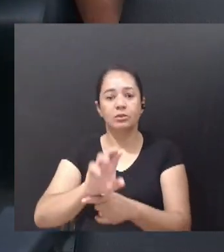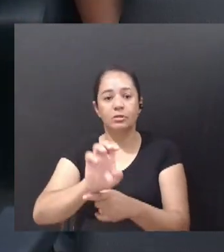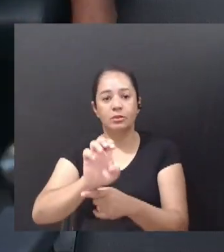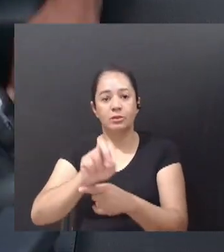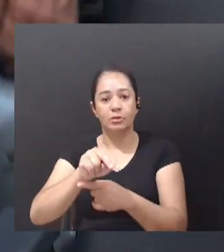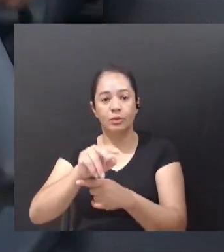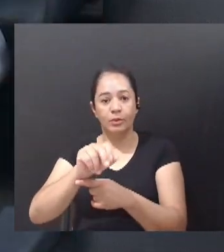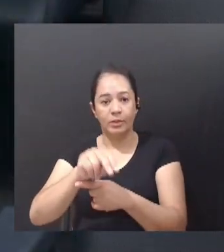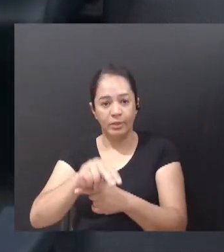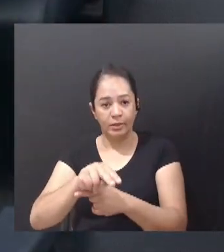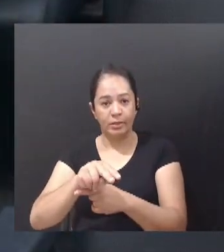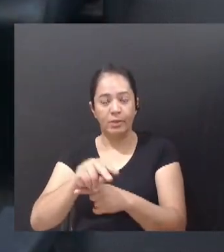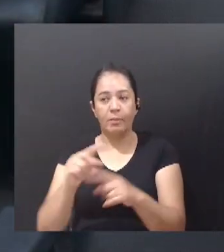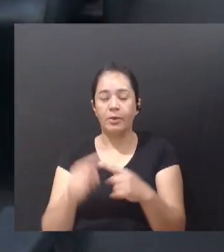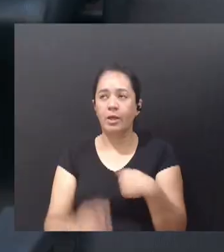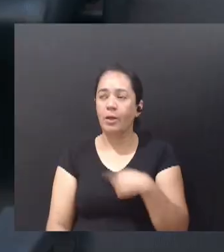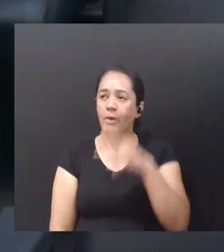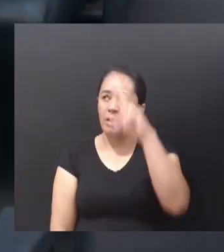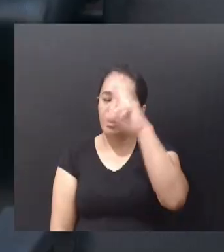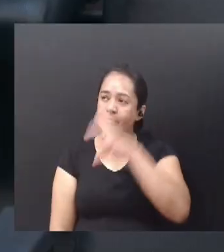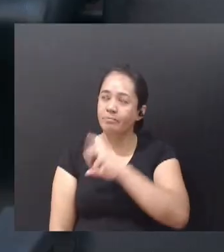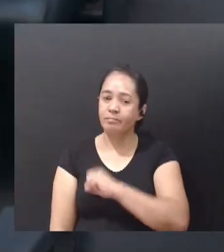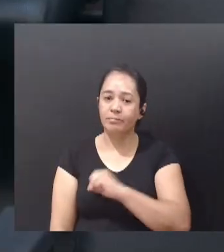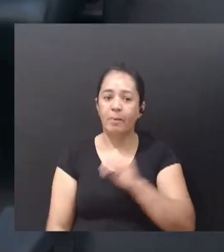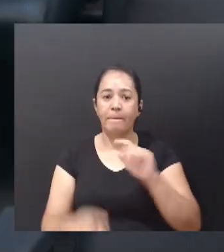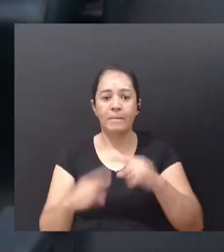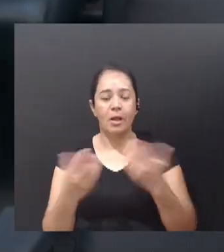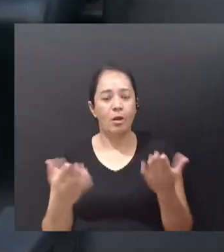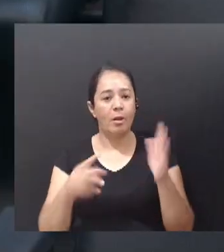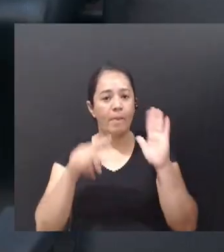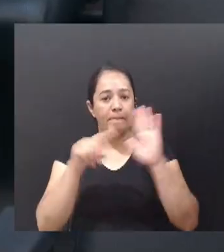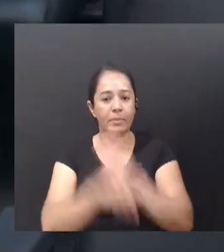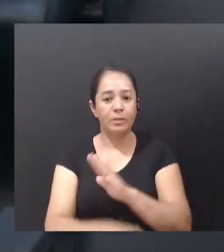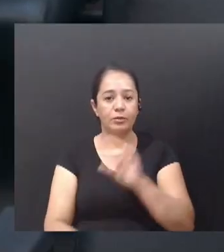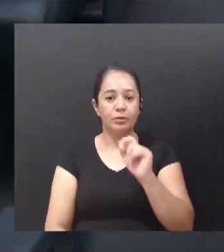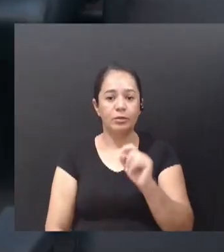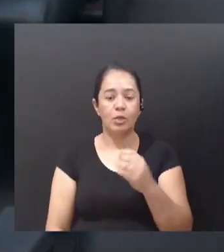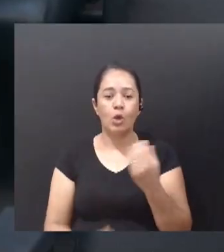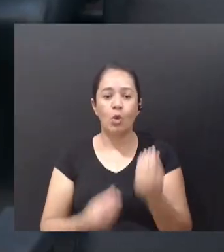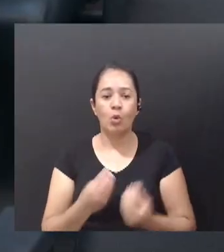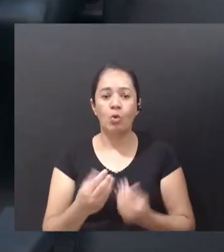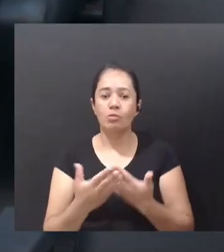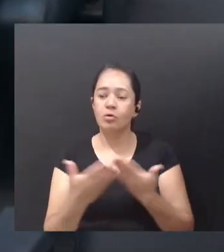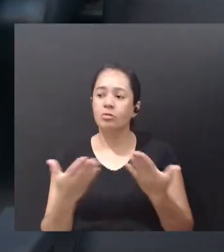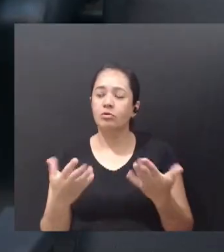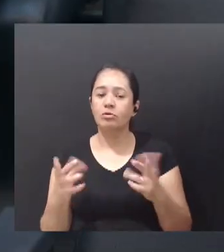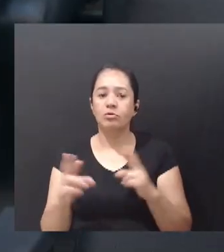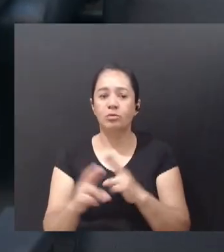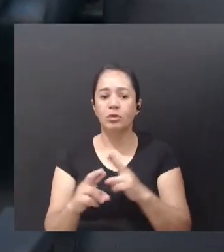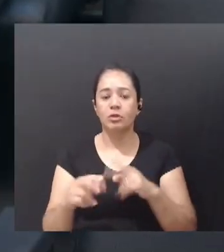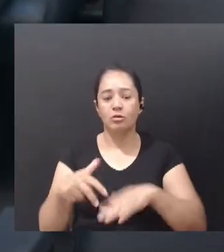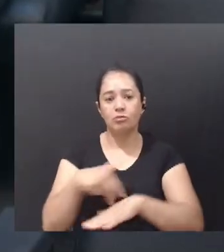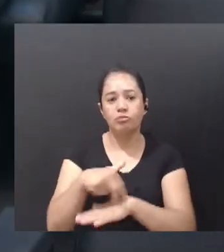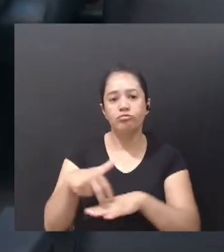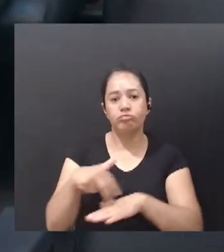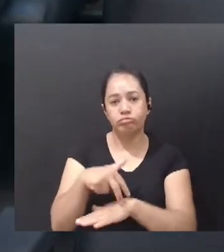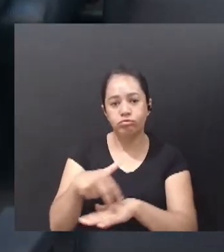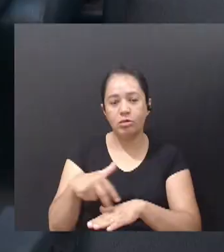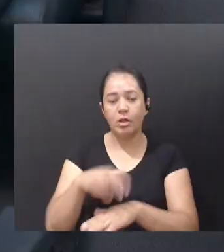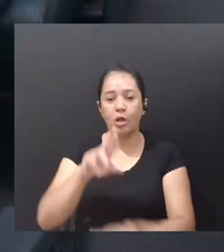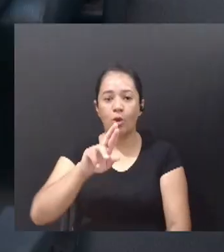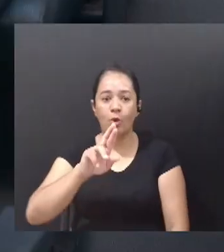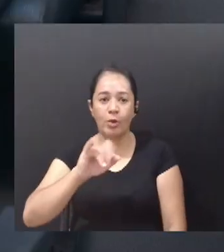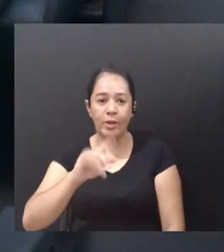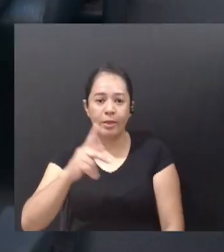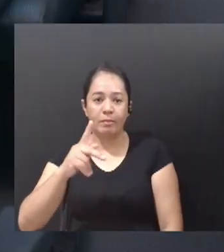muitas memórias afetivas. E vou deixar uma pergunta aqui. Como vocês relacionam o hip hop, principalmente o rap, com